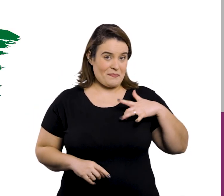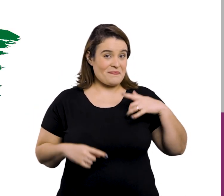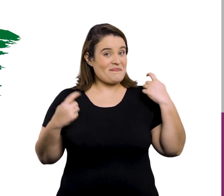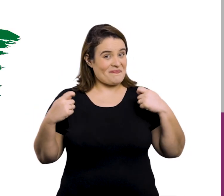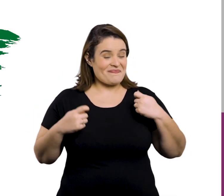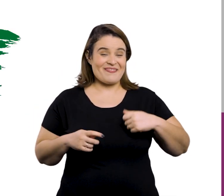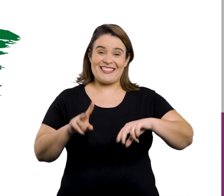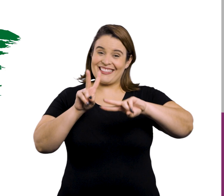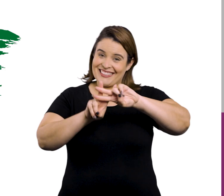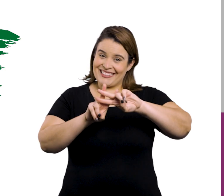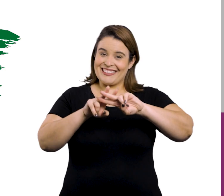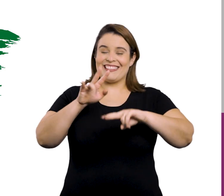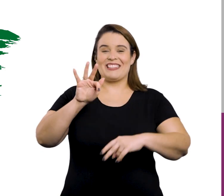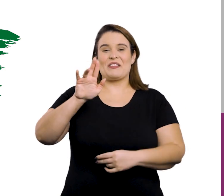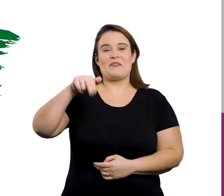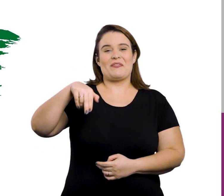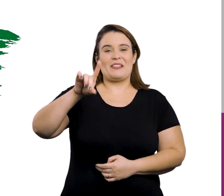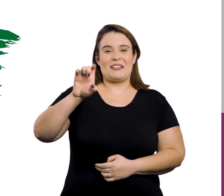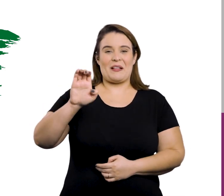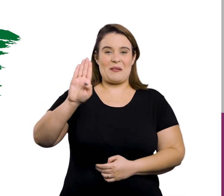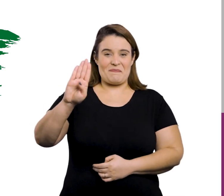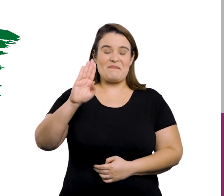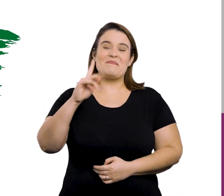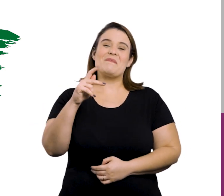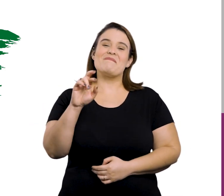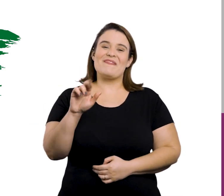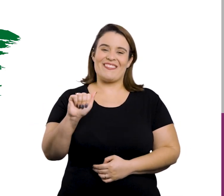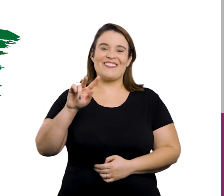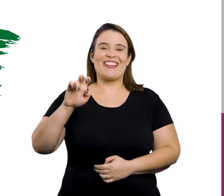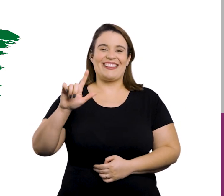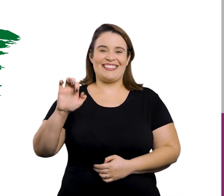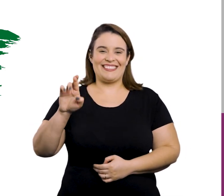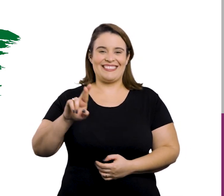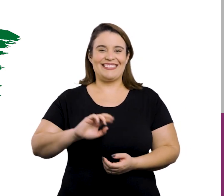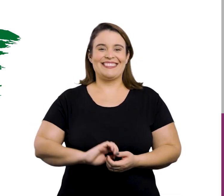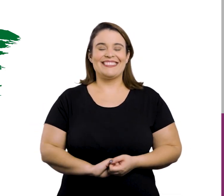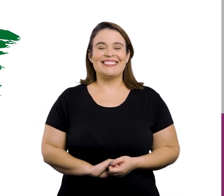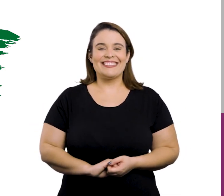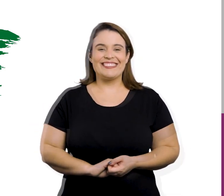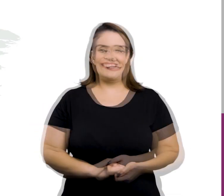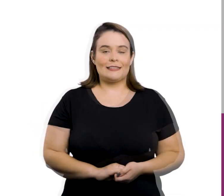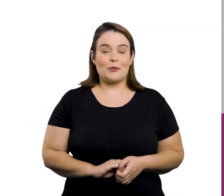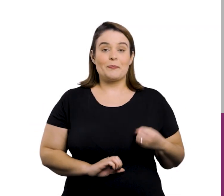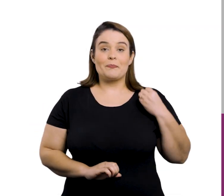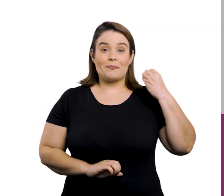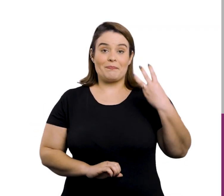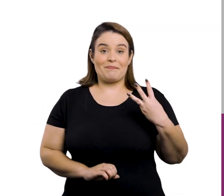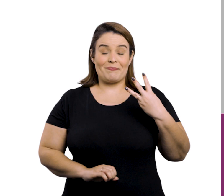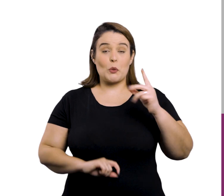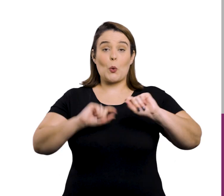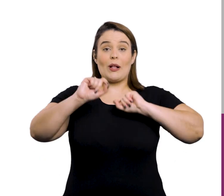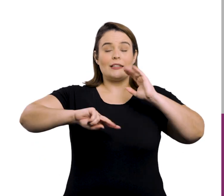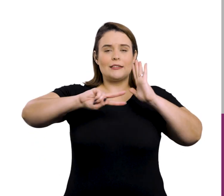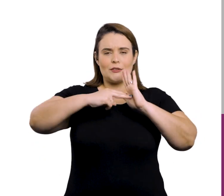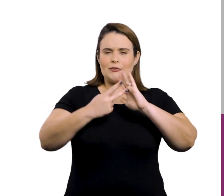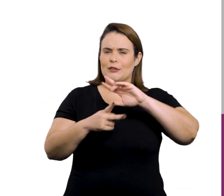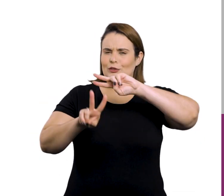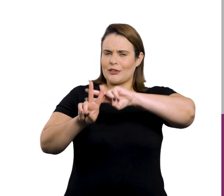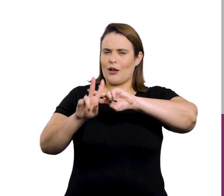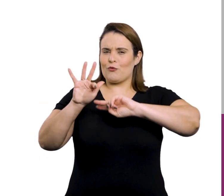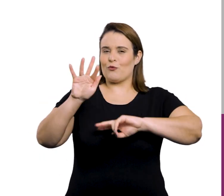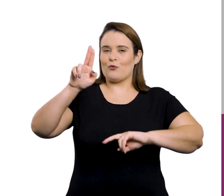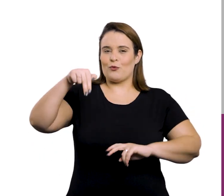Fundeb. Mas para valer a pena, tem que ser um #Fundeb para valer. 3. O que é